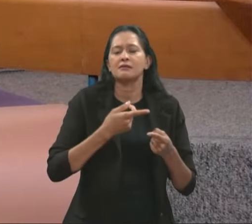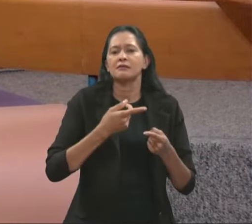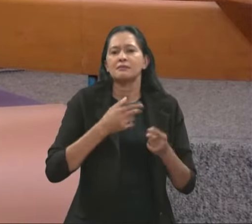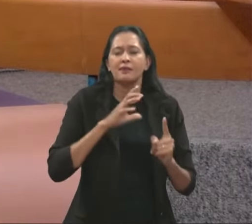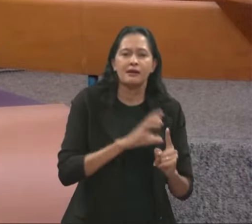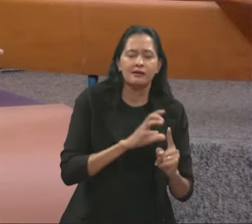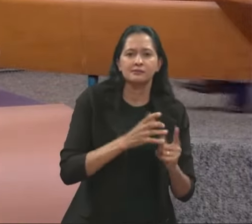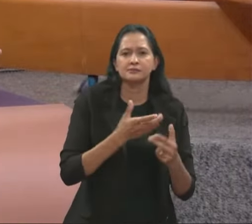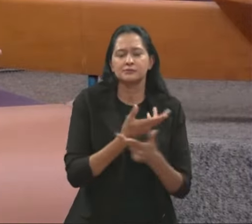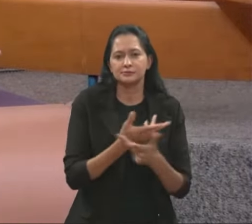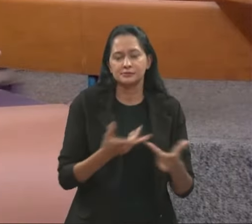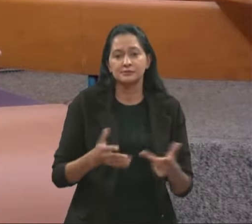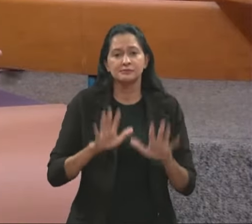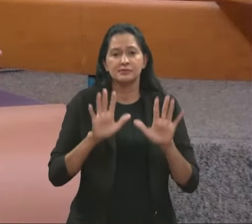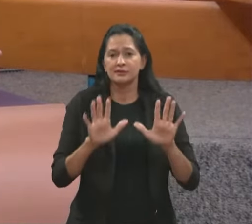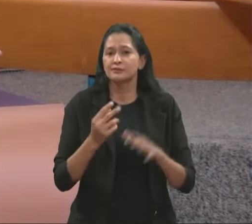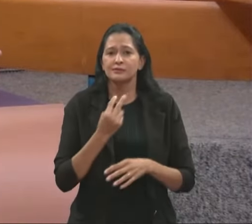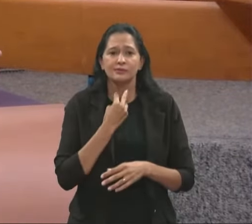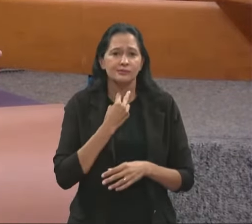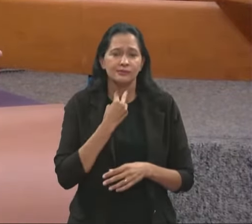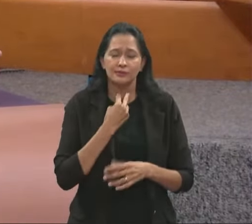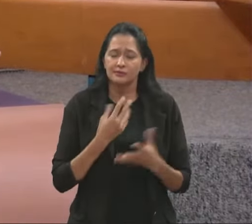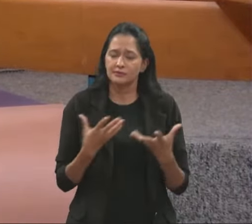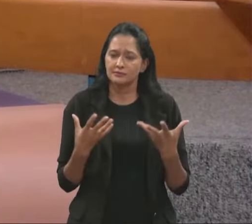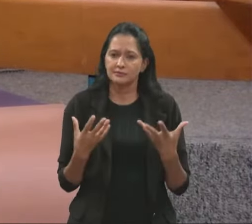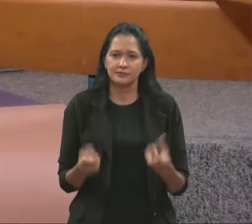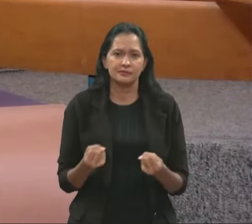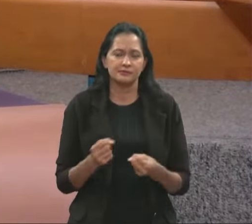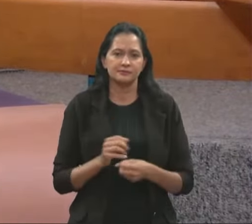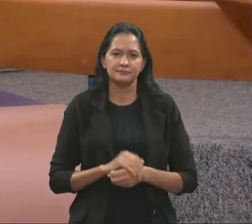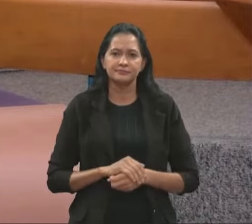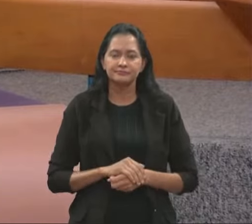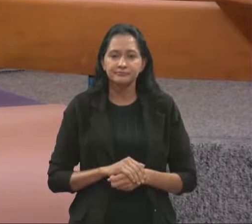é inadmissível, vereador Azulim, que